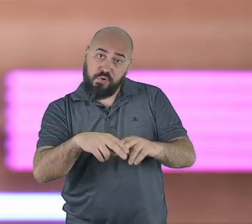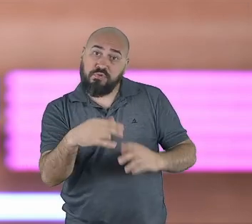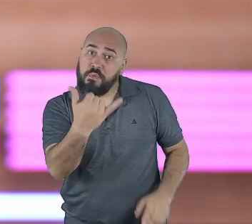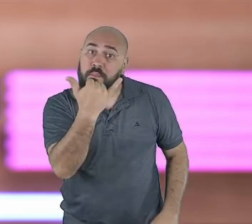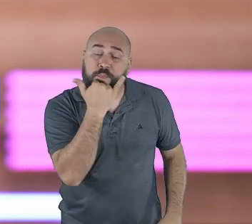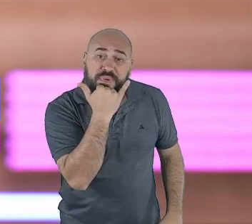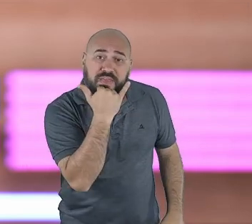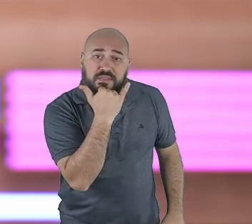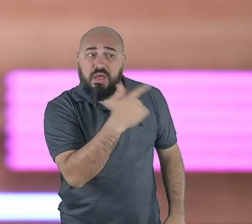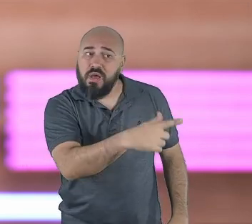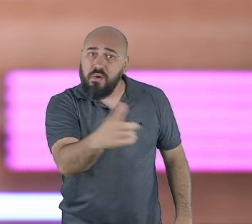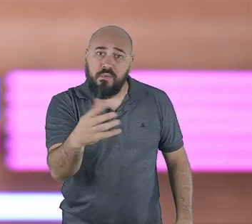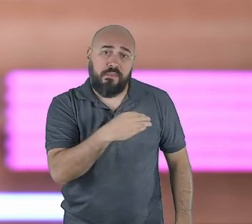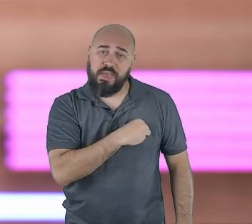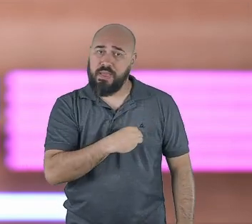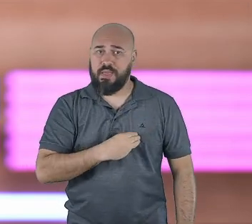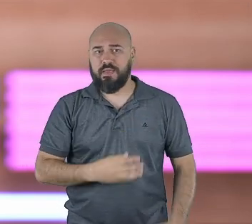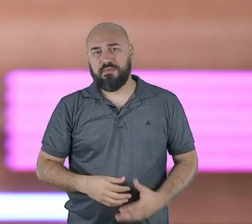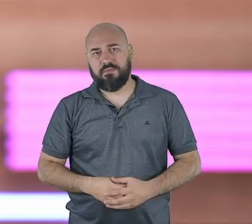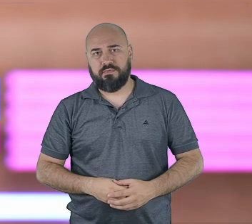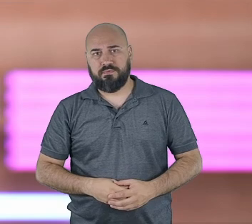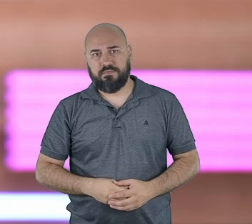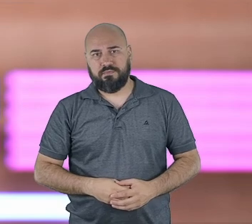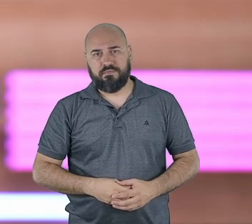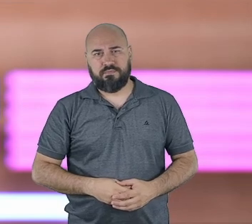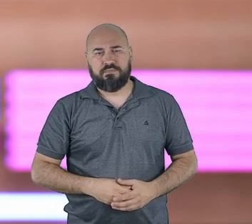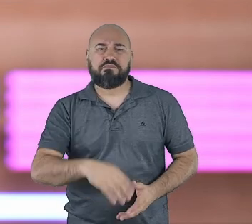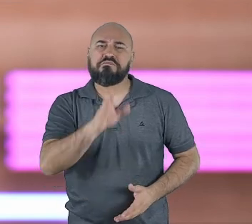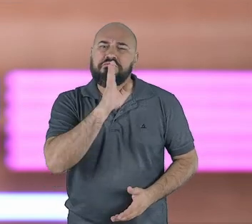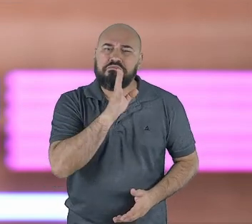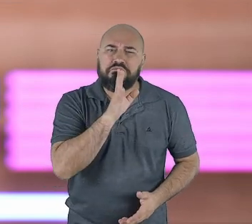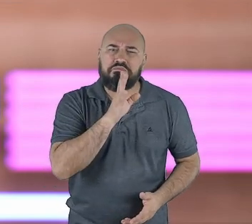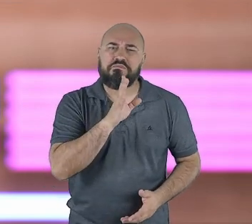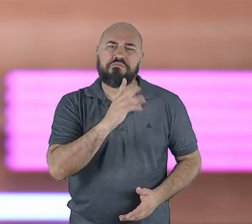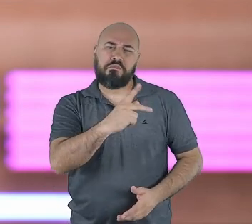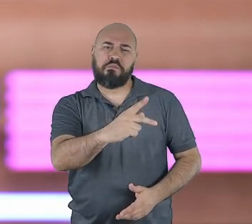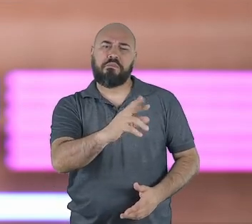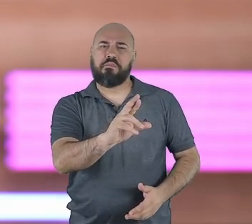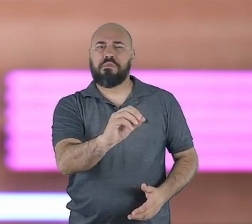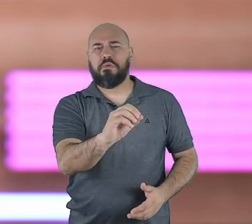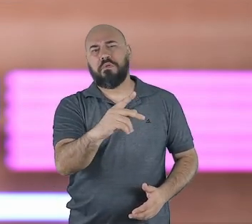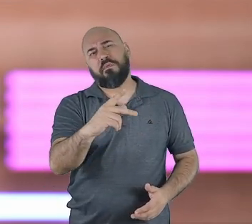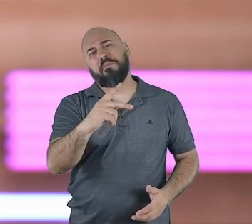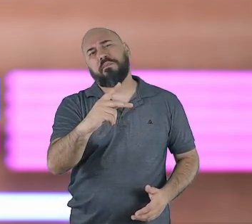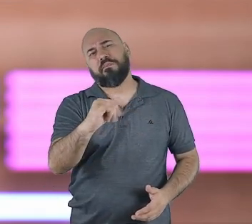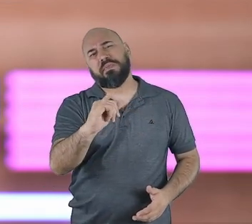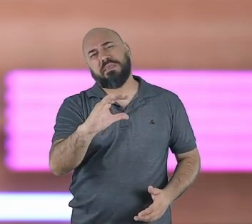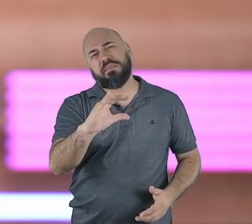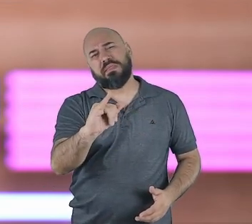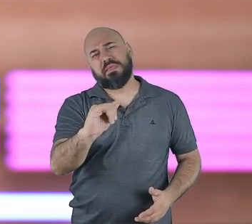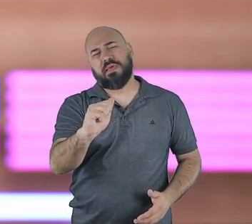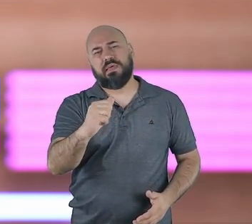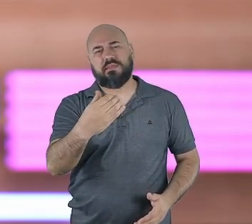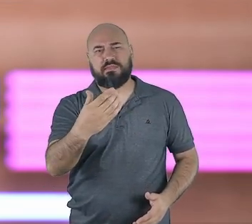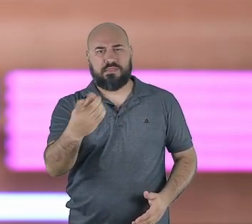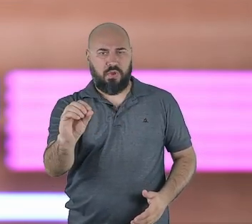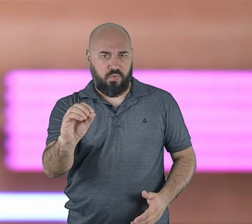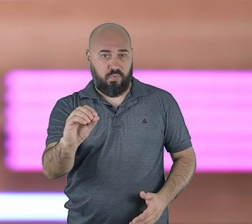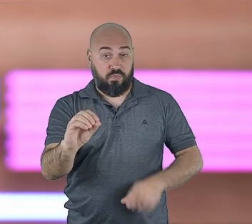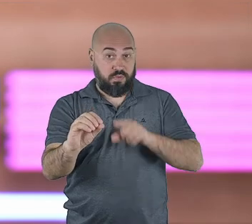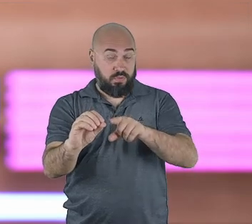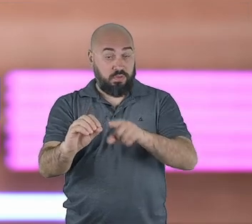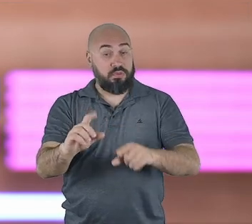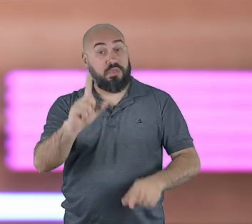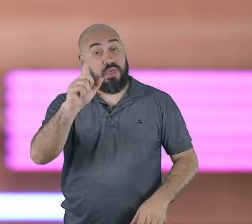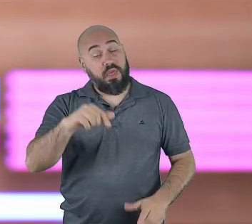Propiciação é uma palavra que significa a oferta de um sacrifício para remover o